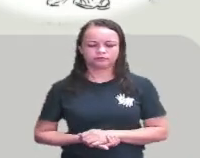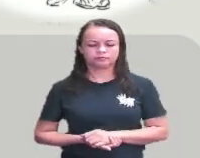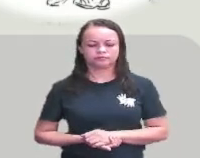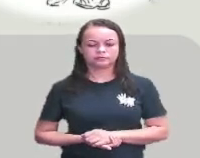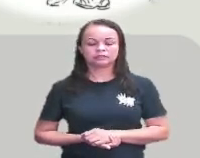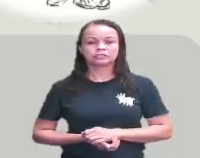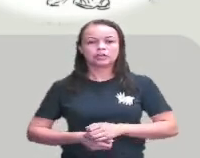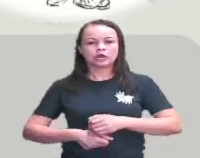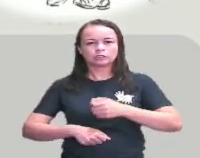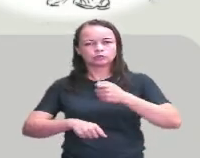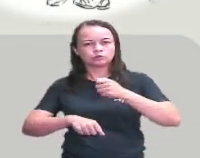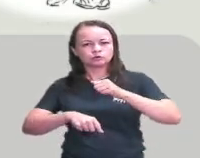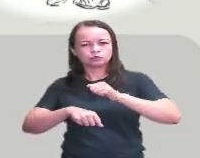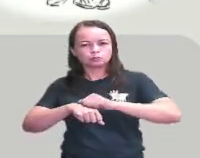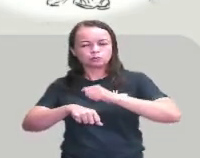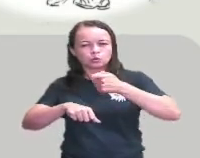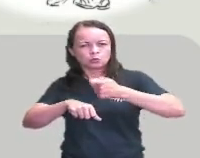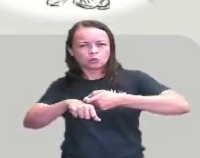dureza,